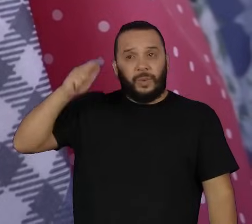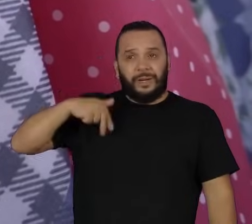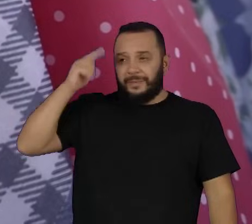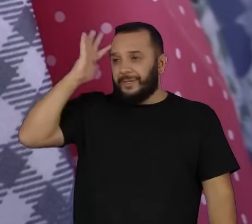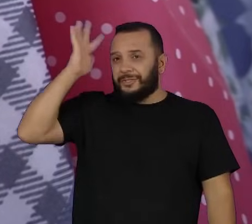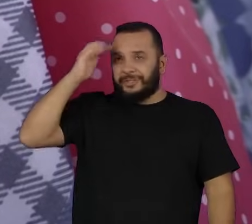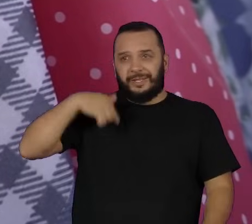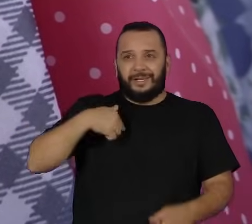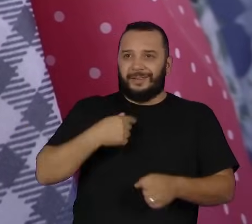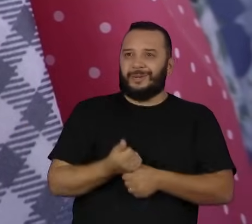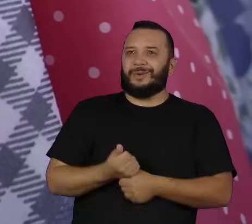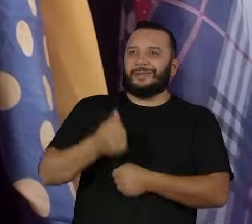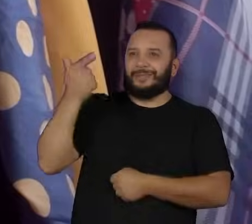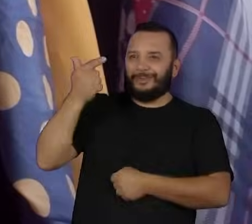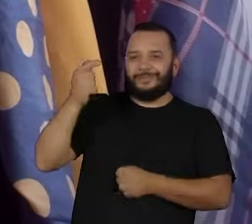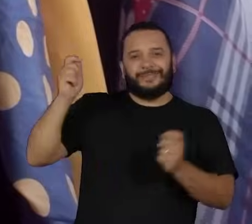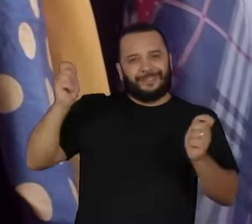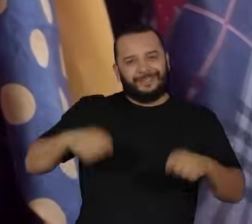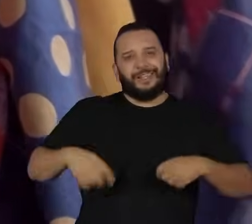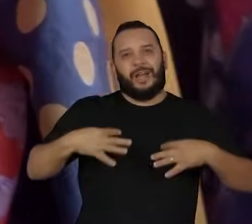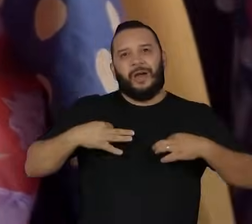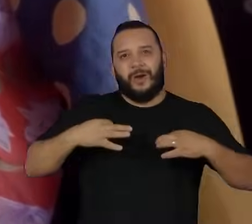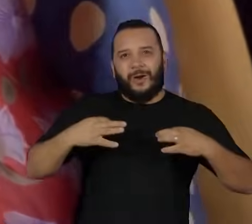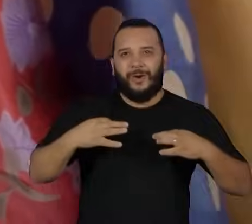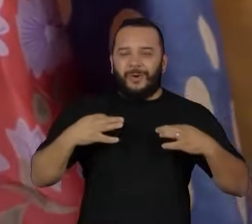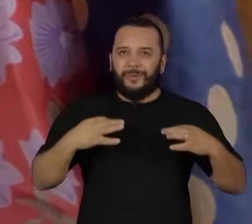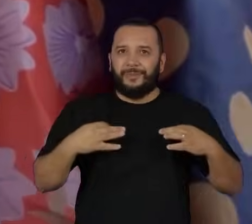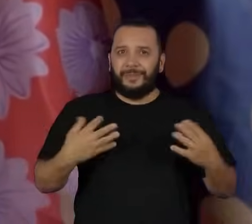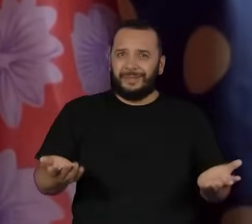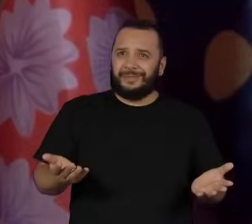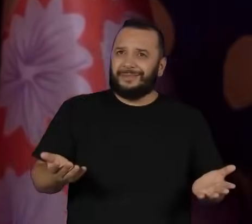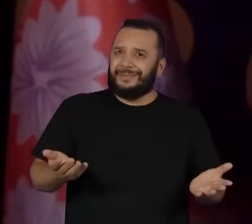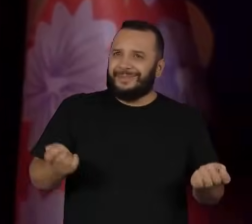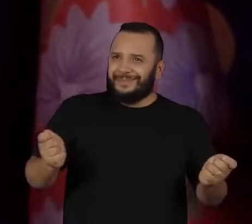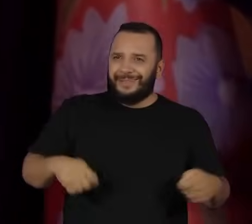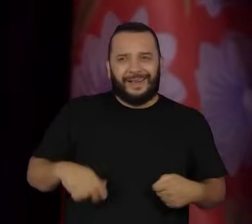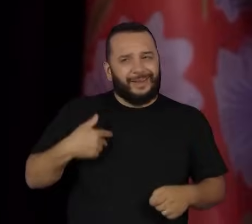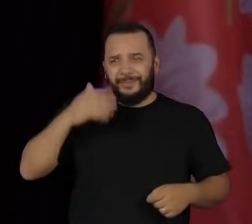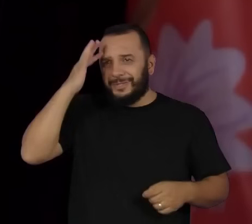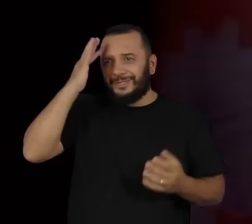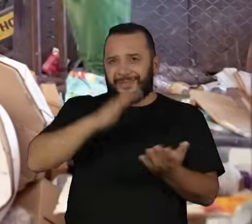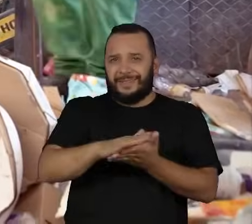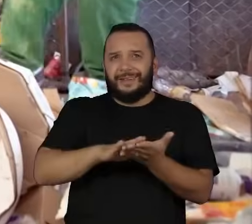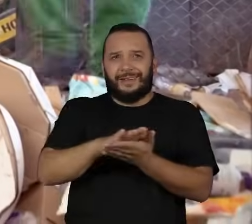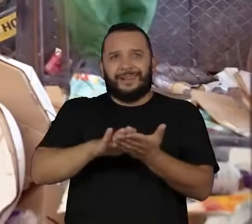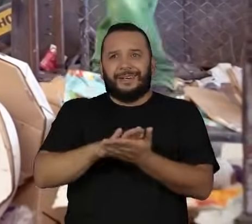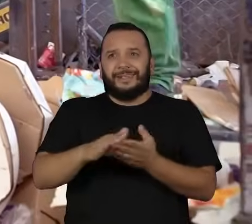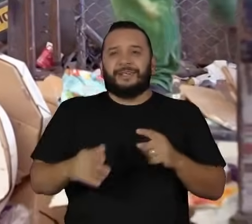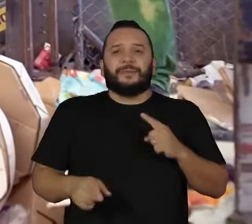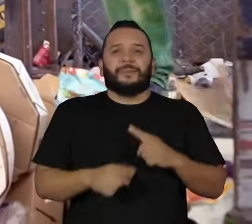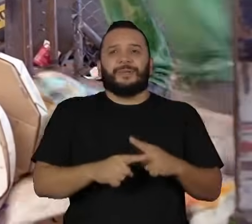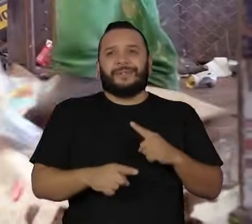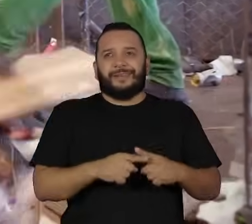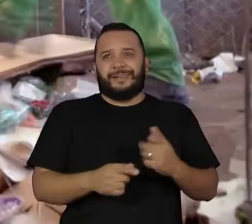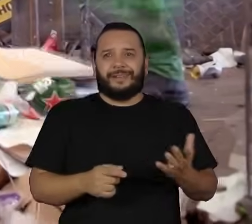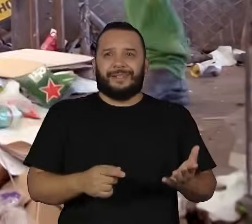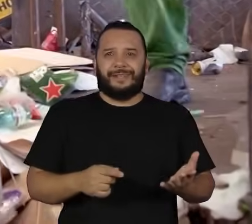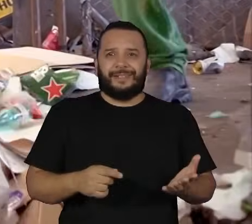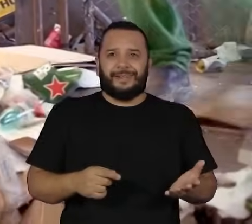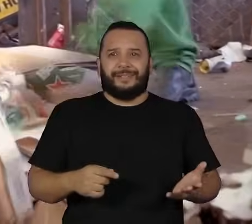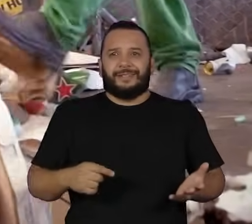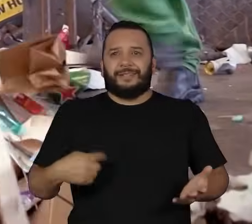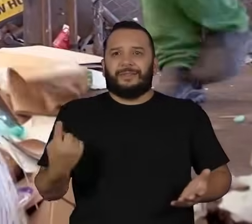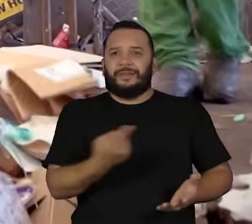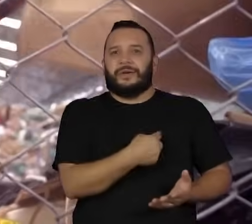poderia ser utilizado para a confecção de roupas, até porque, né, a gente tem em mente a produção